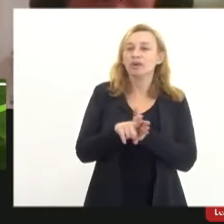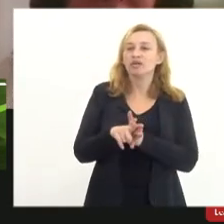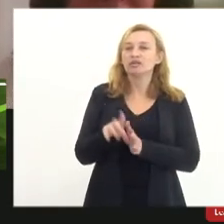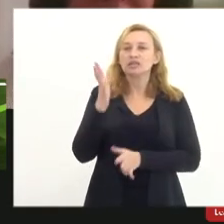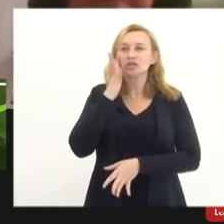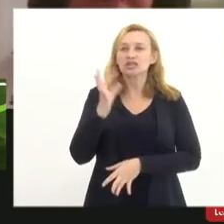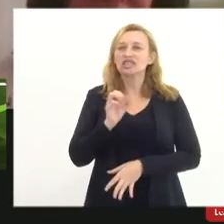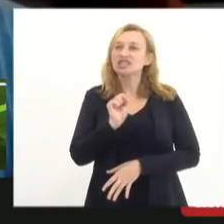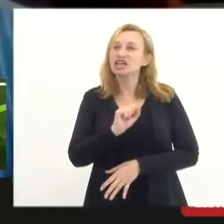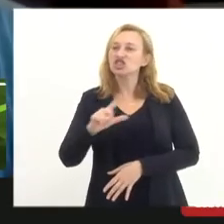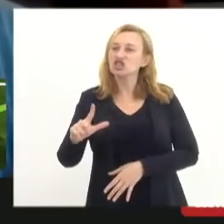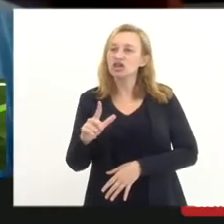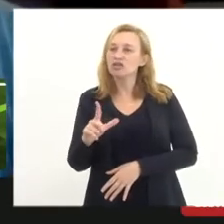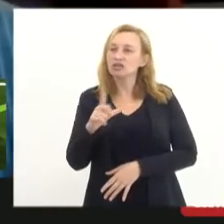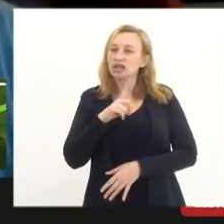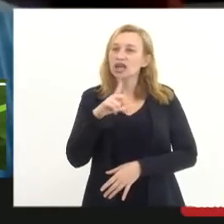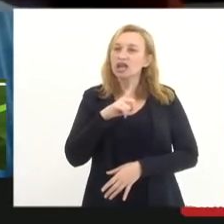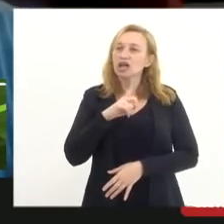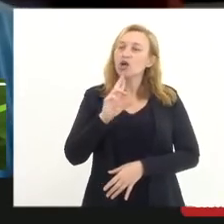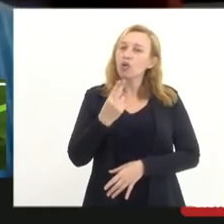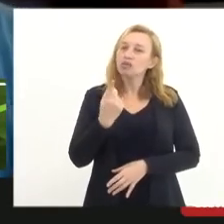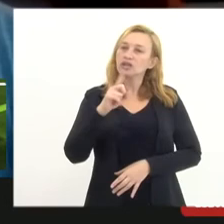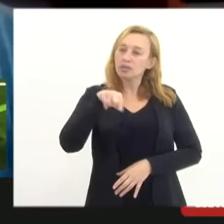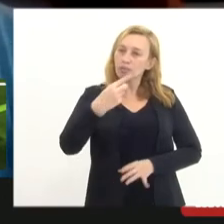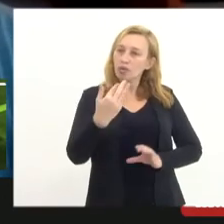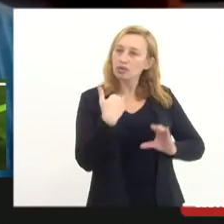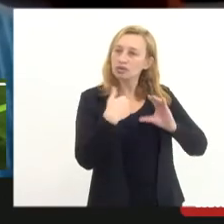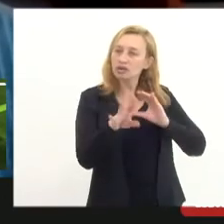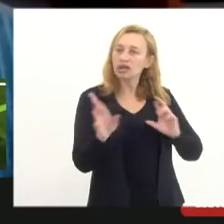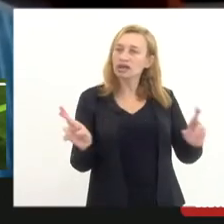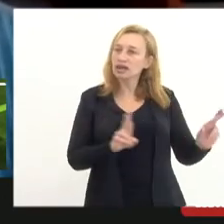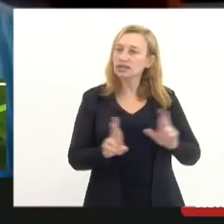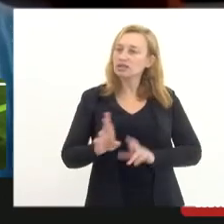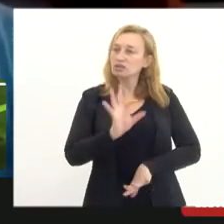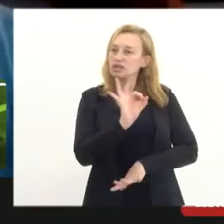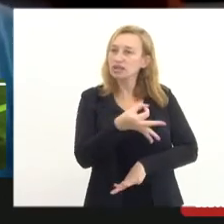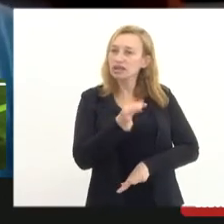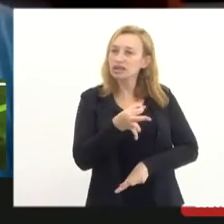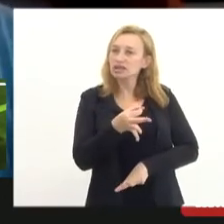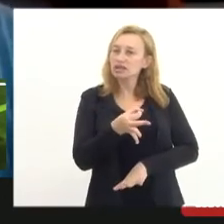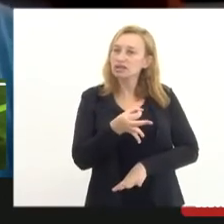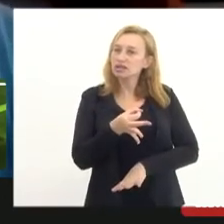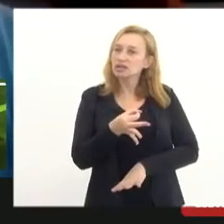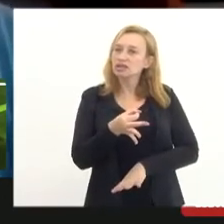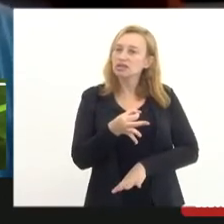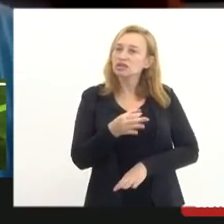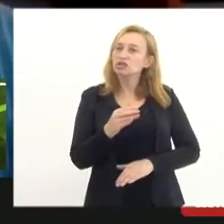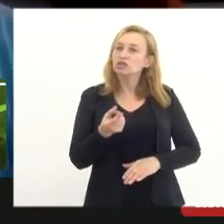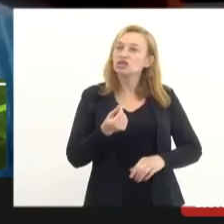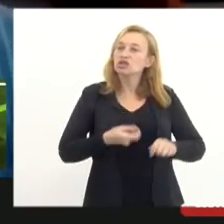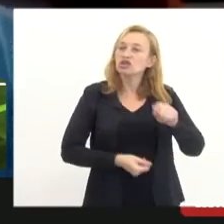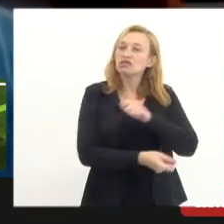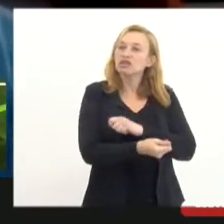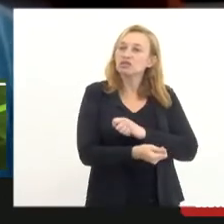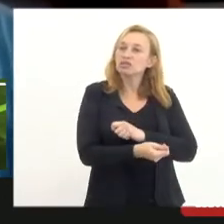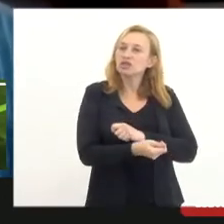Shell trouxe, se pode nos passar depois uma relação atualizada dos investimentos em